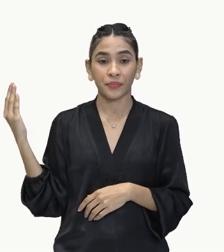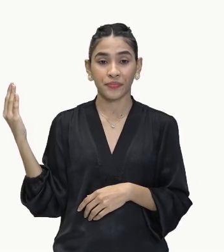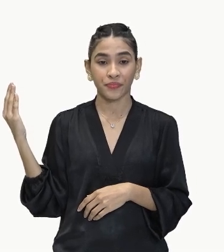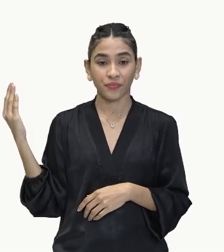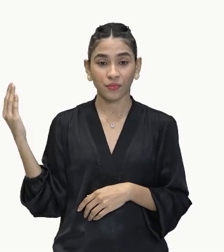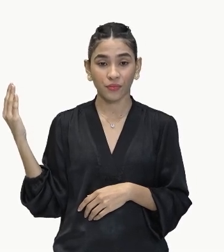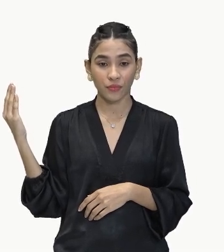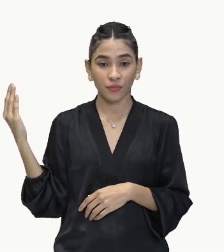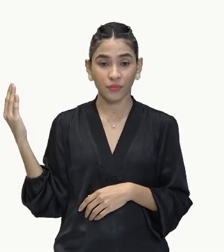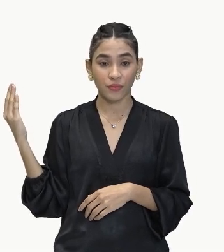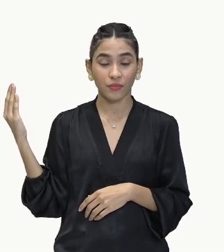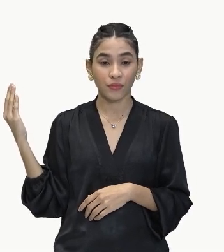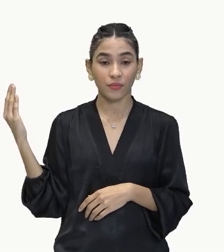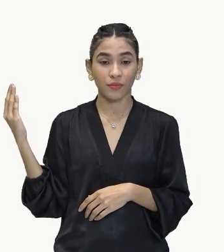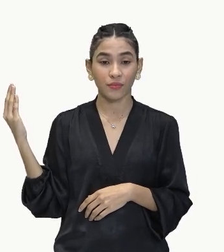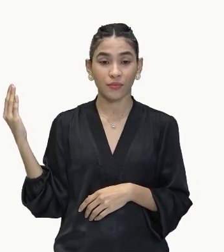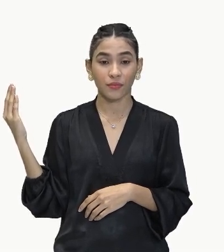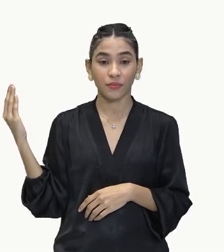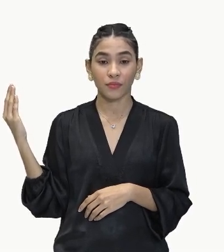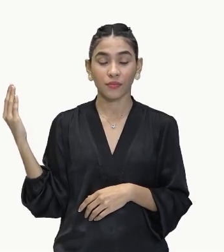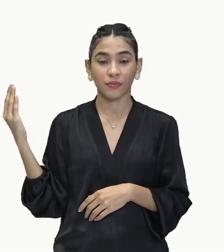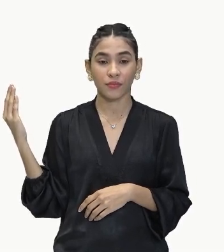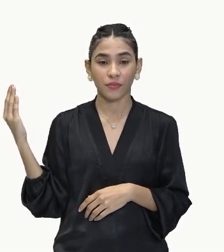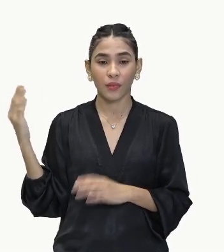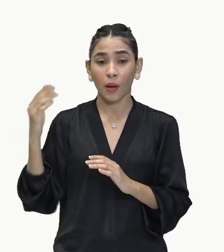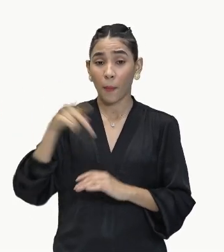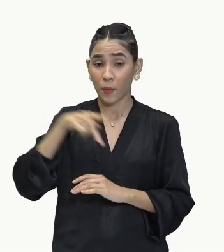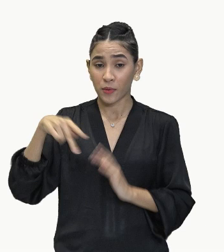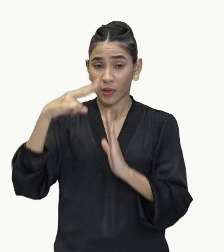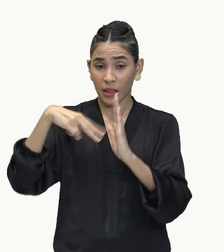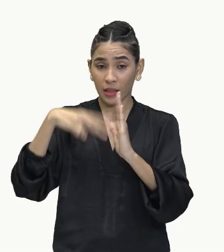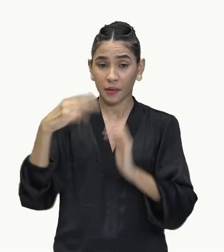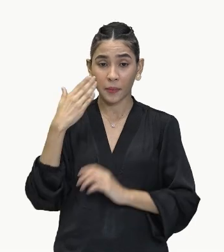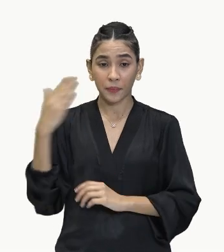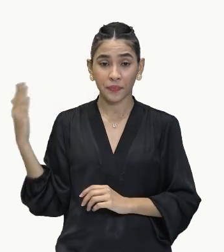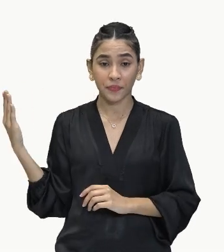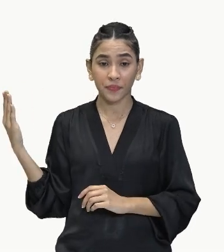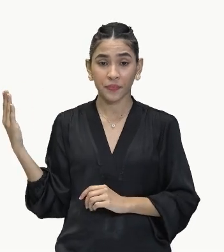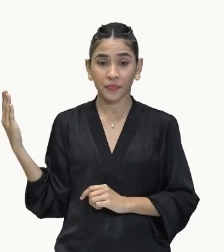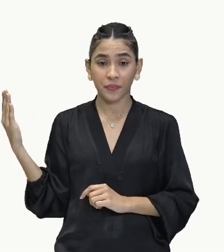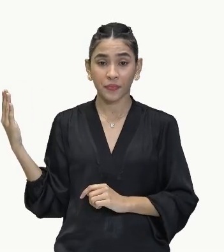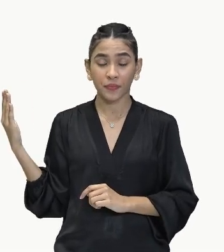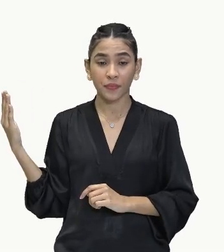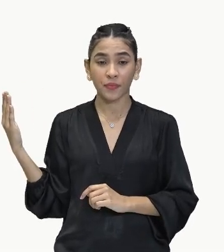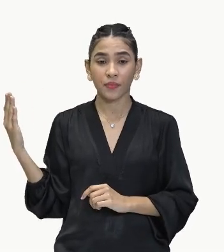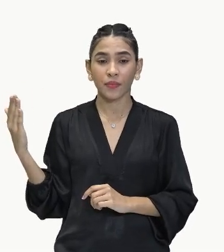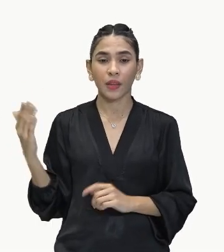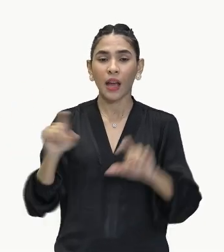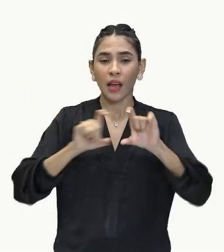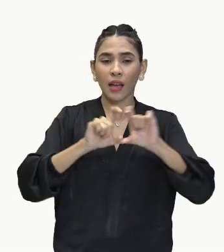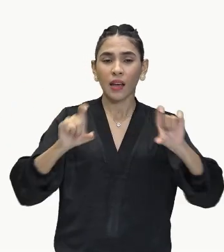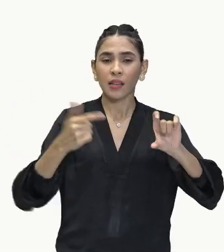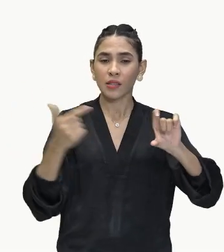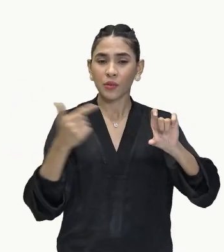os hiatos, que arte, e nunca rimo os termos cognatos. Isso seria aí